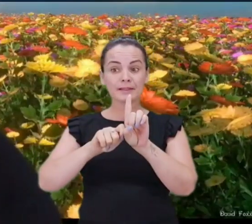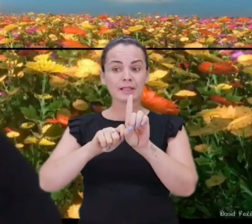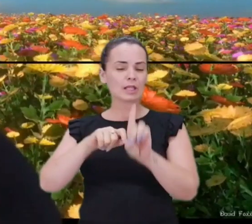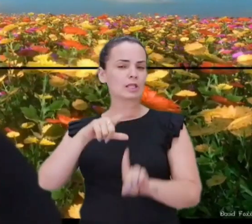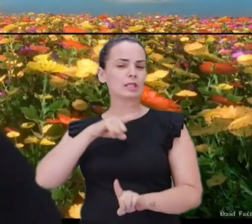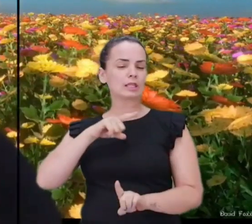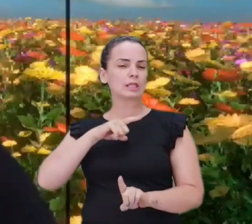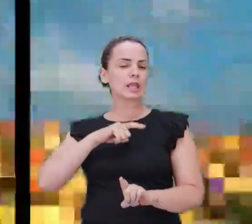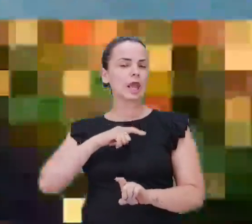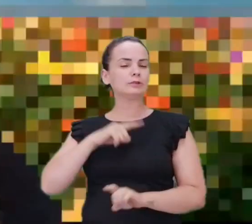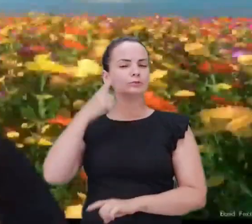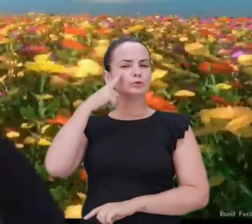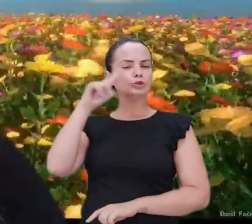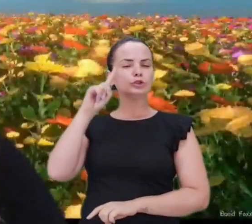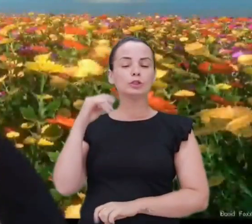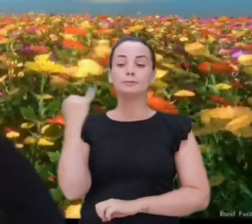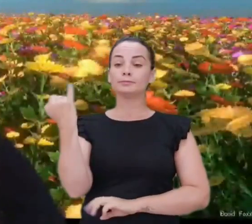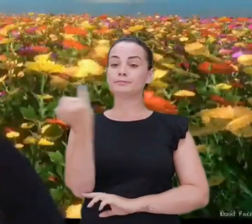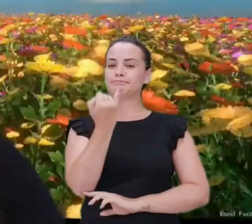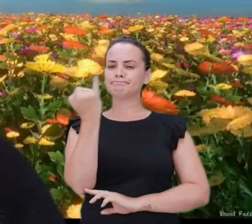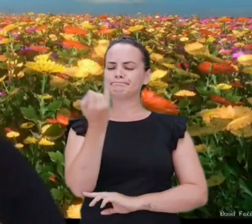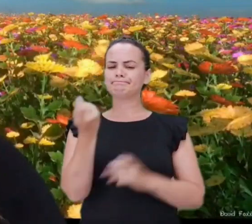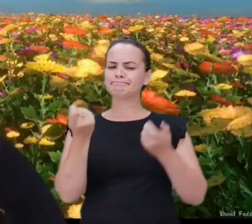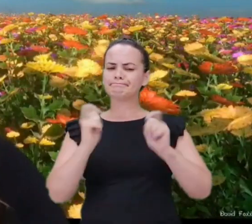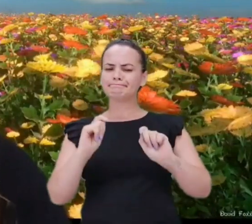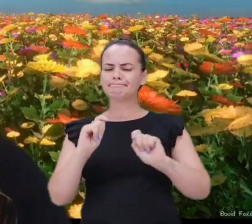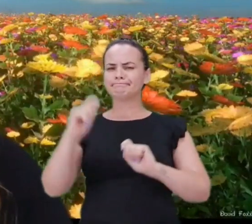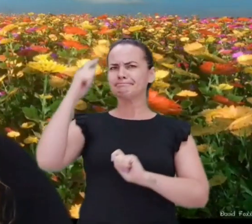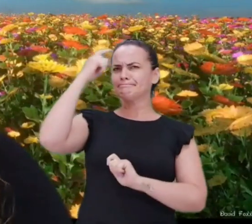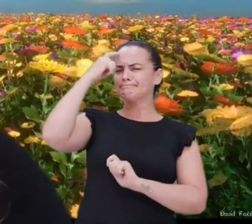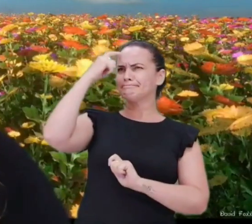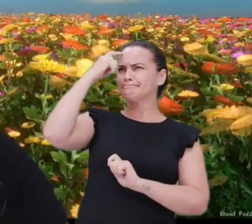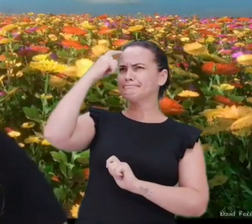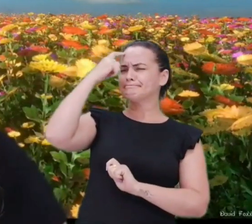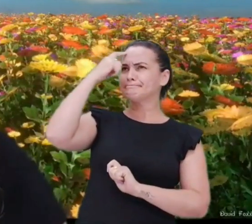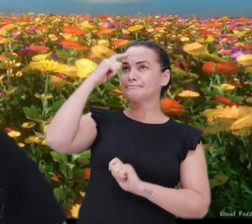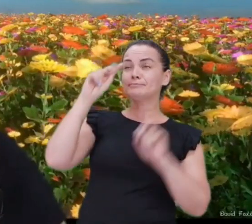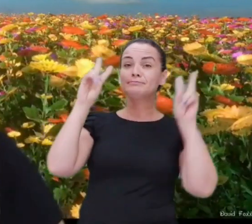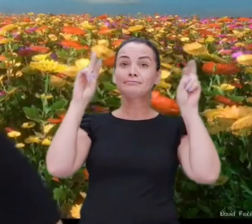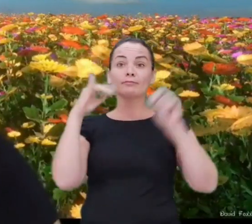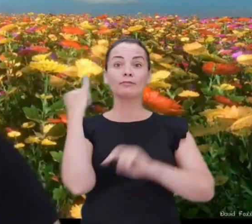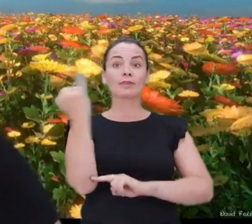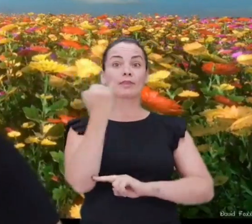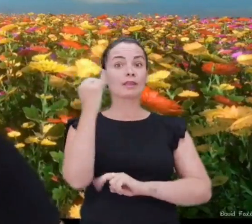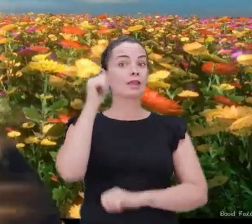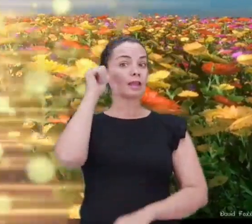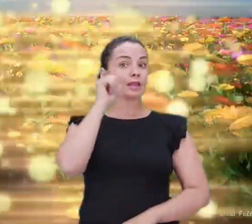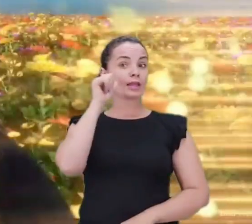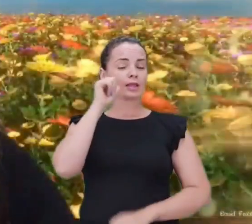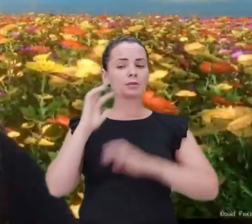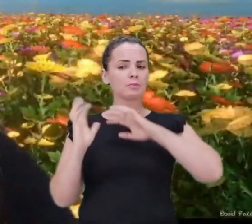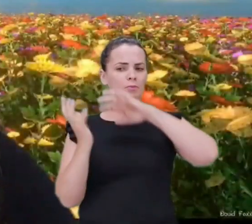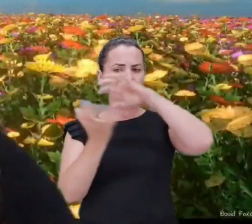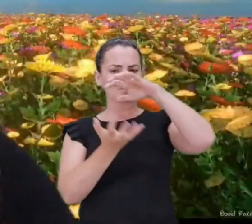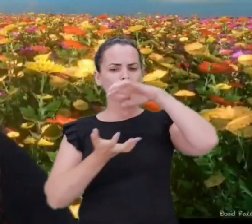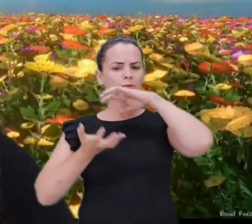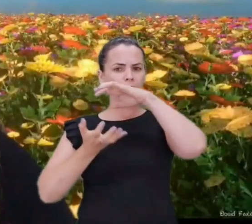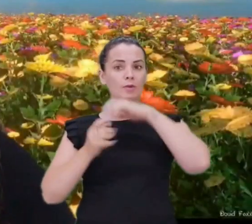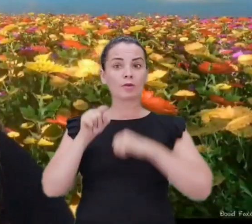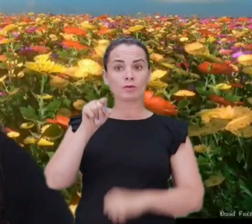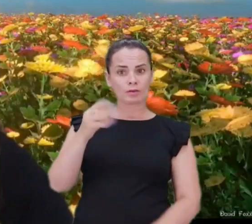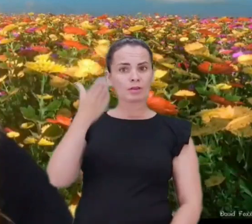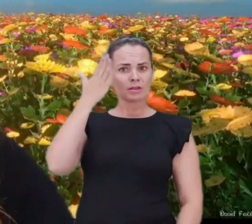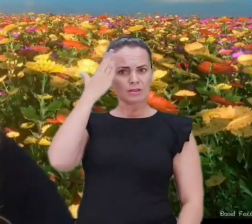data importante e podemos estar refletindo sobre a importância das mulheres no mundo. Você sabia